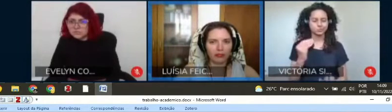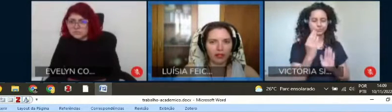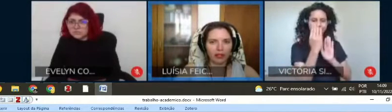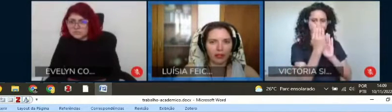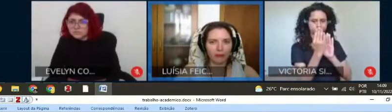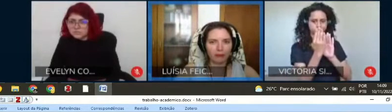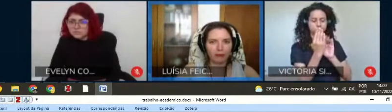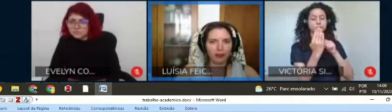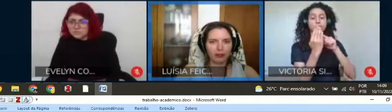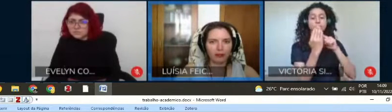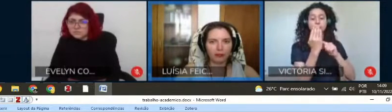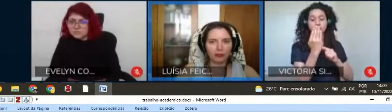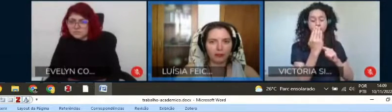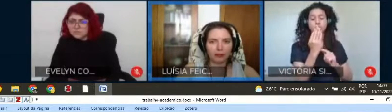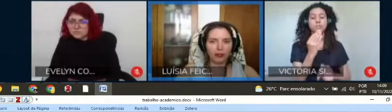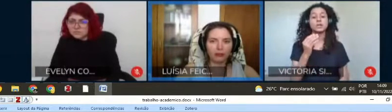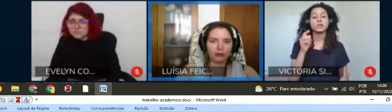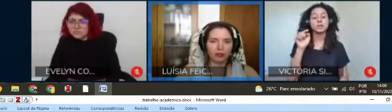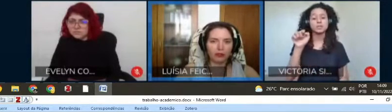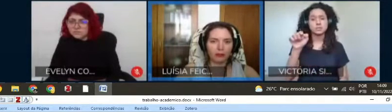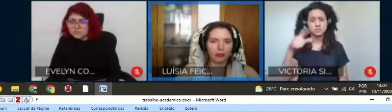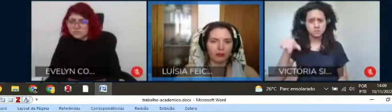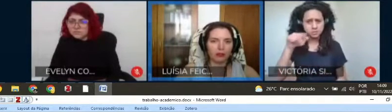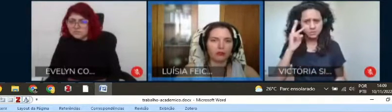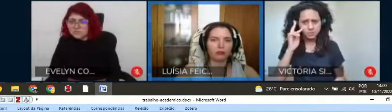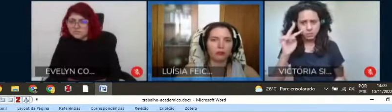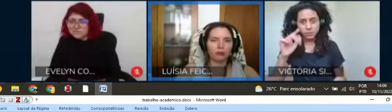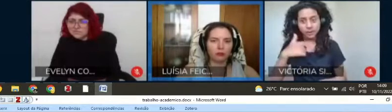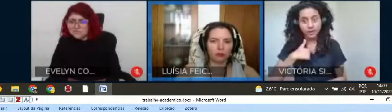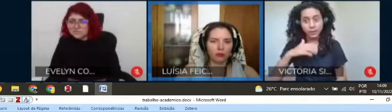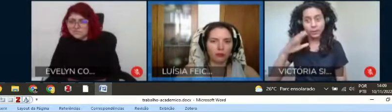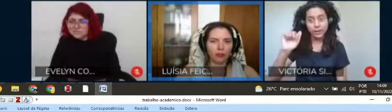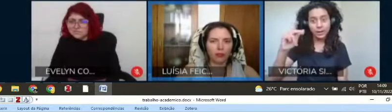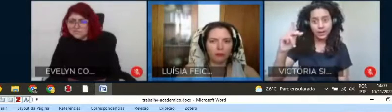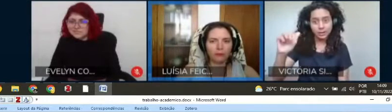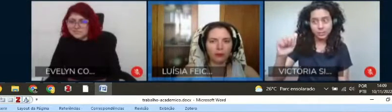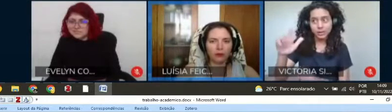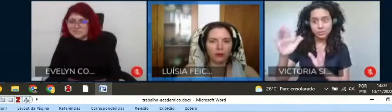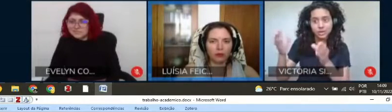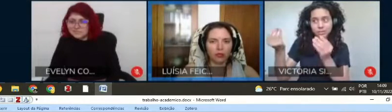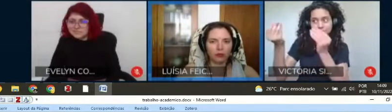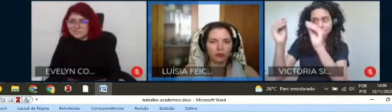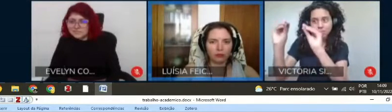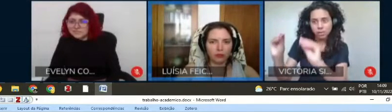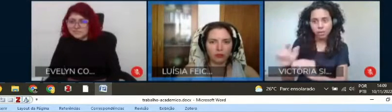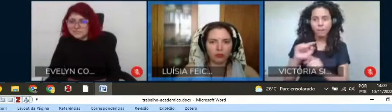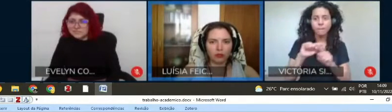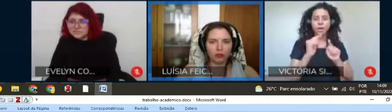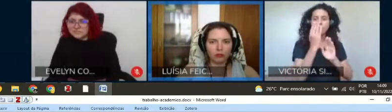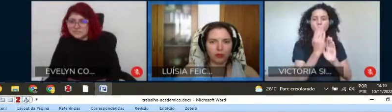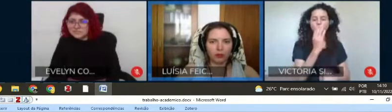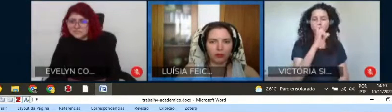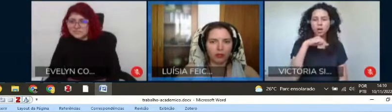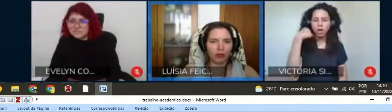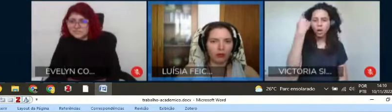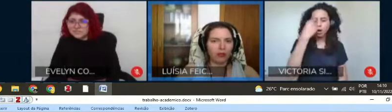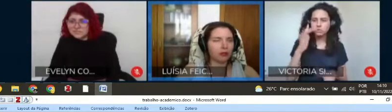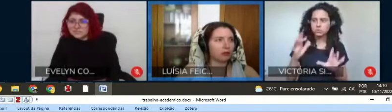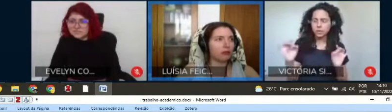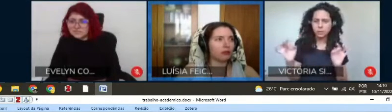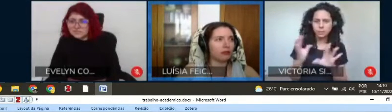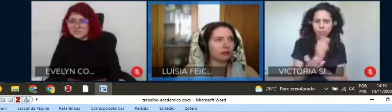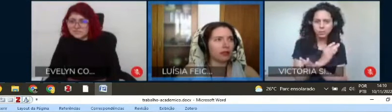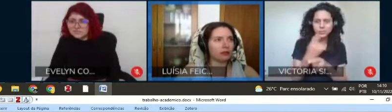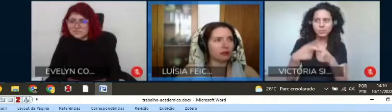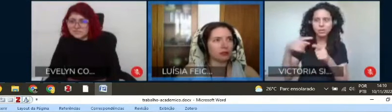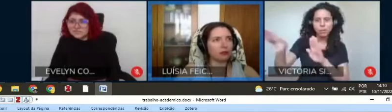Como eu preenchi a capa, ele automaticamente já está preenchido o meu nome, o título, o subtítulo, local e